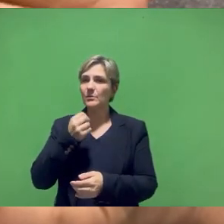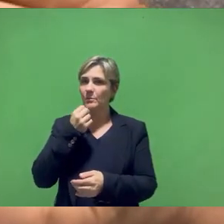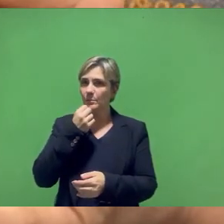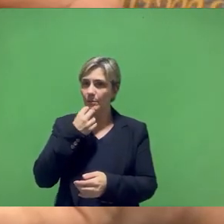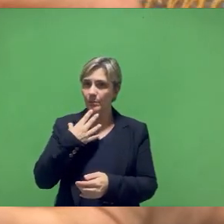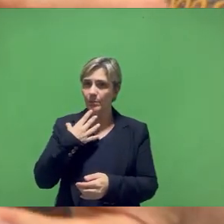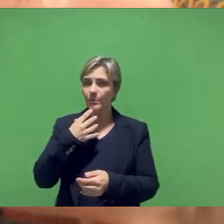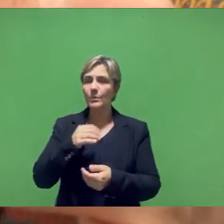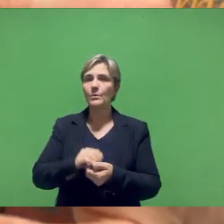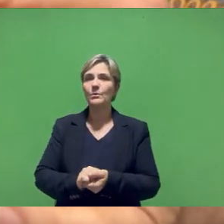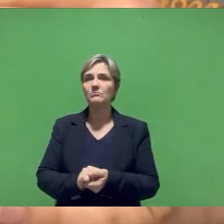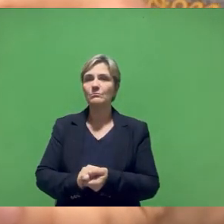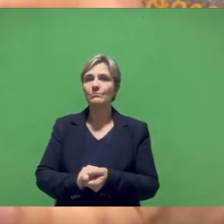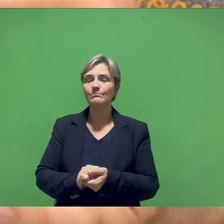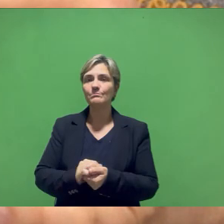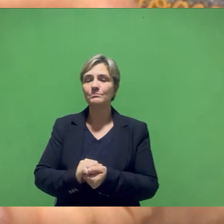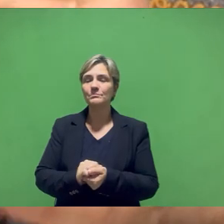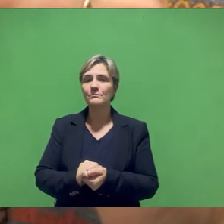homogênea.